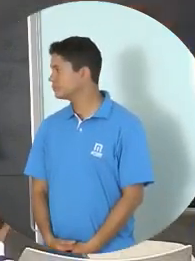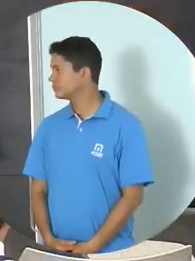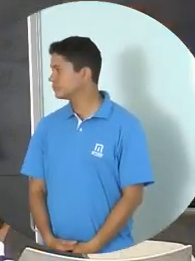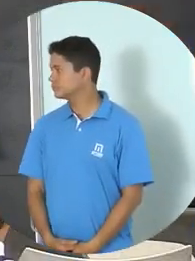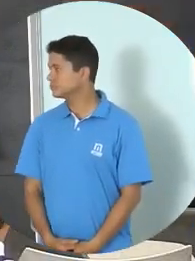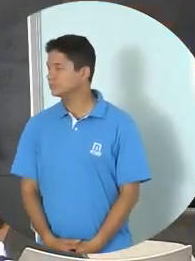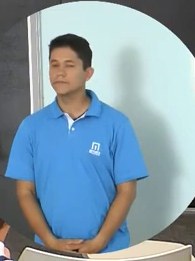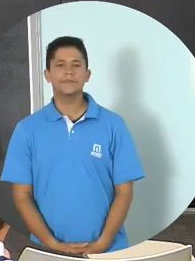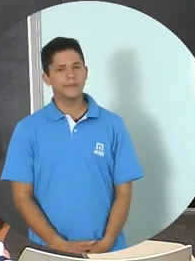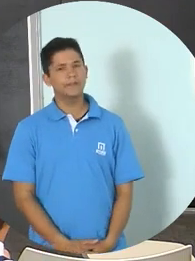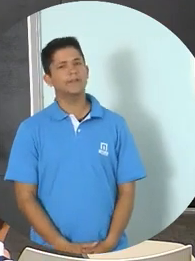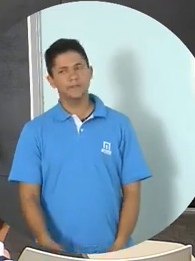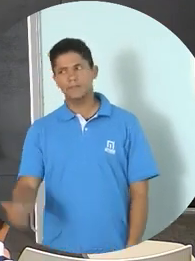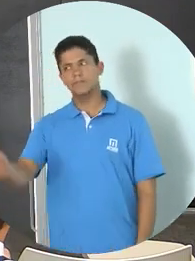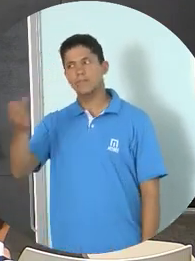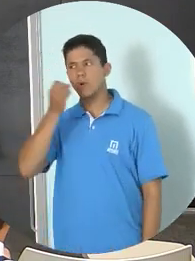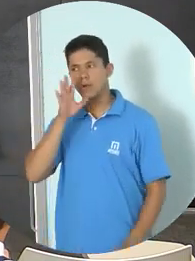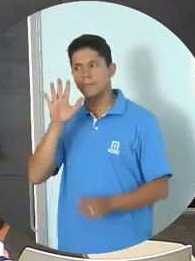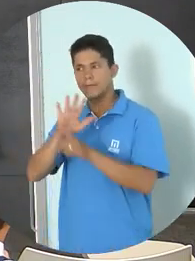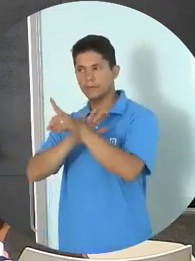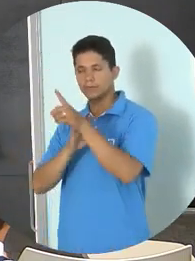Historicamente, Felipe, agradeço aí pela pergunta,